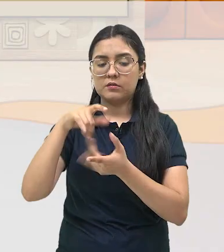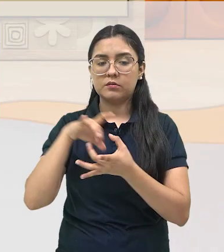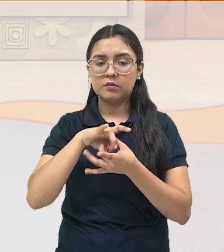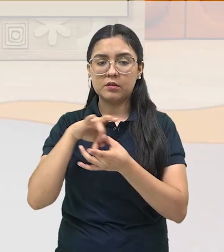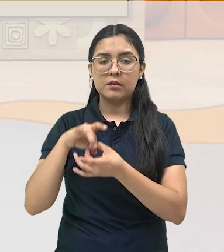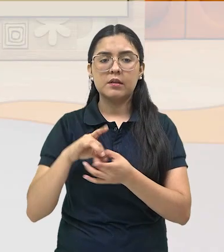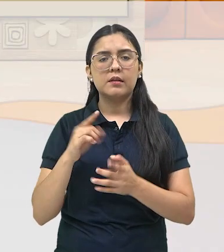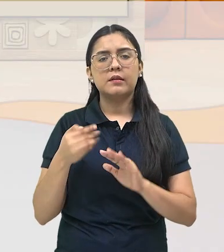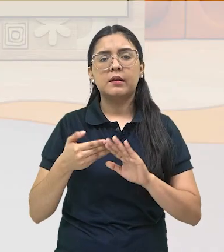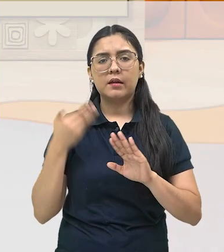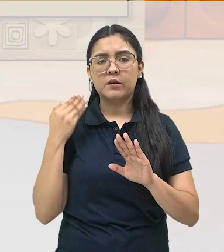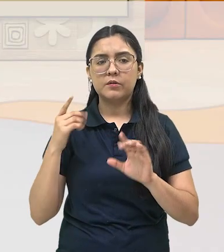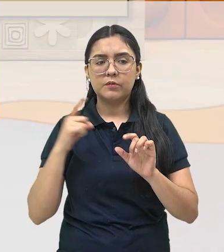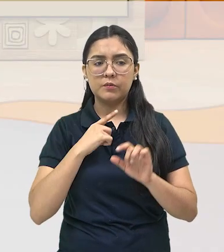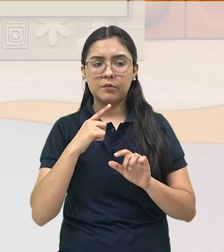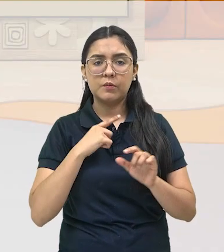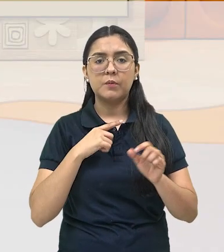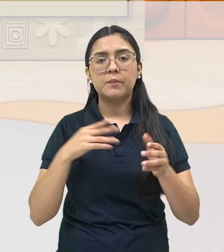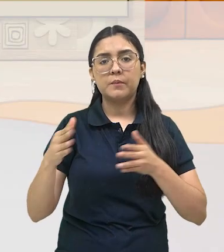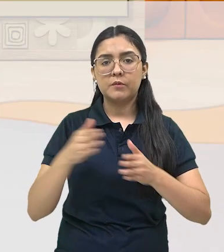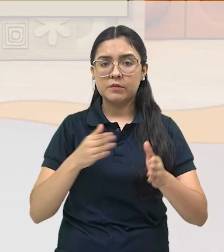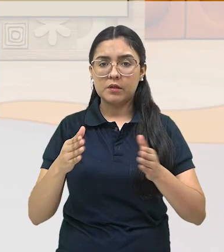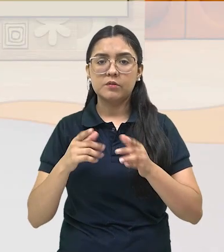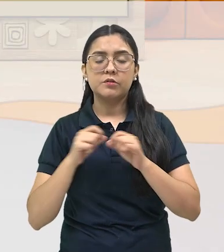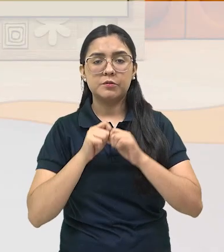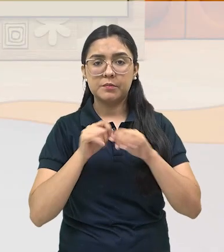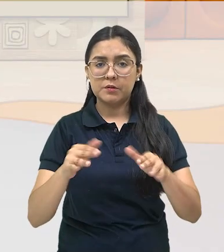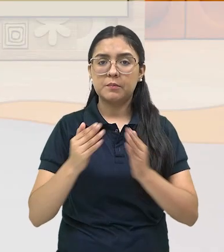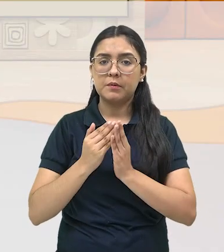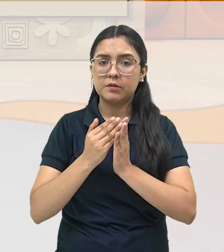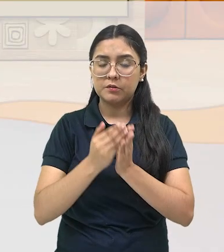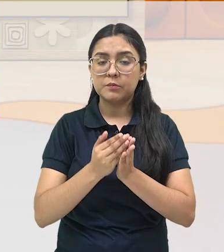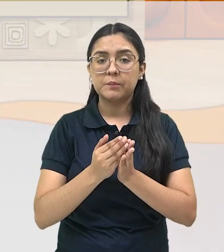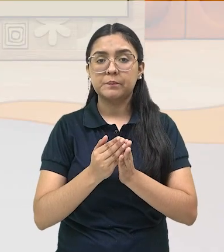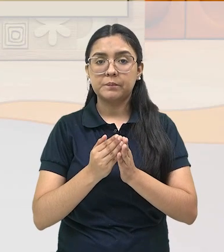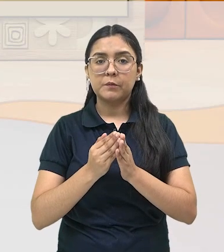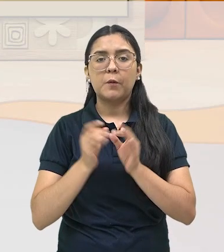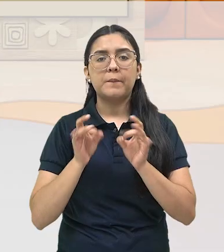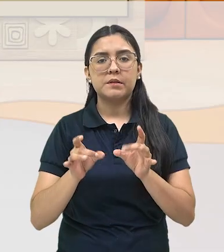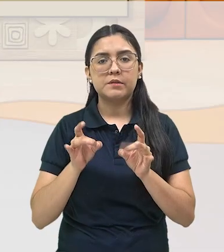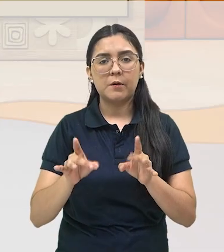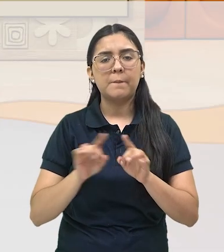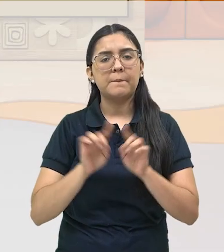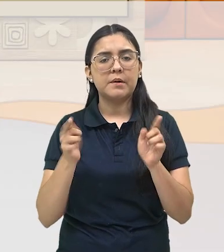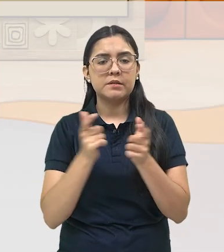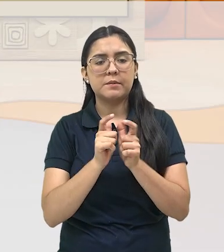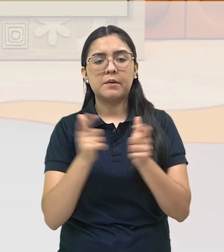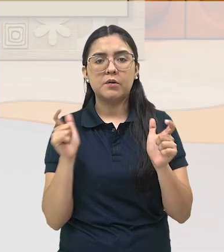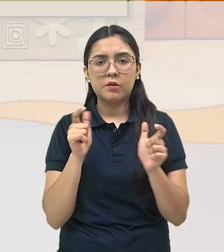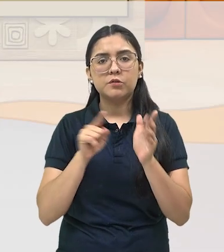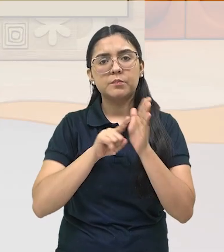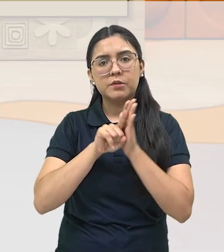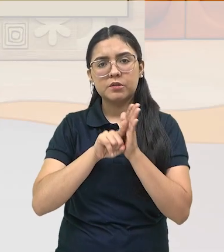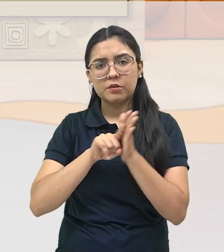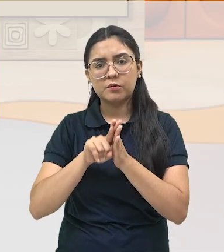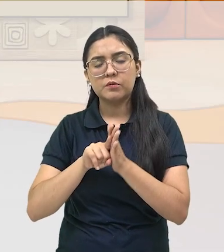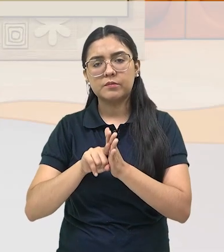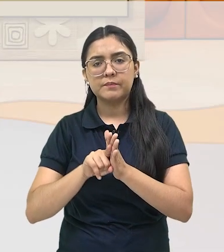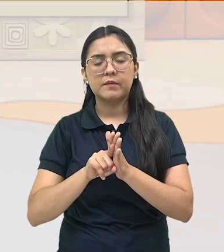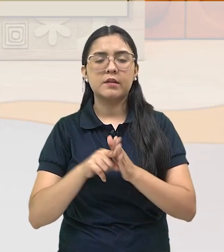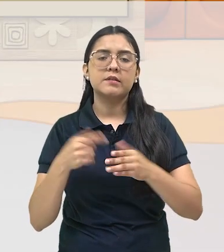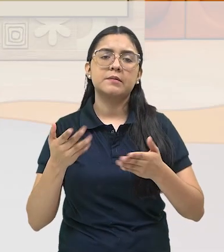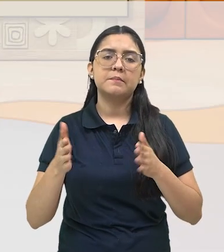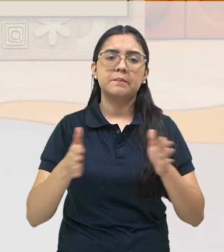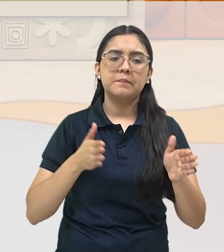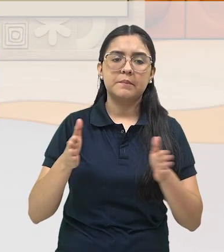lá durante o processo de expansão marítimo-comercial. Não é unânime, né, mas a maioria dos estudiosos consideram esse momento como